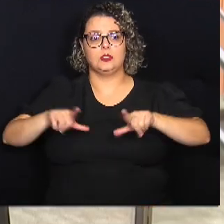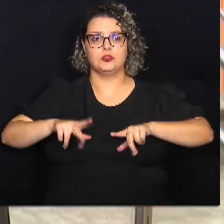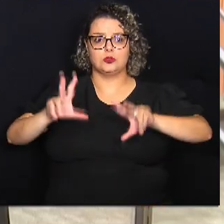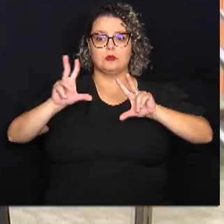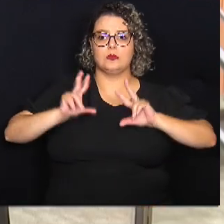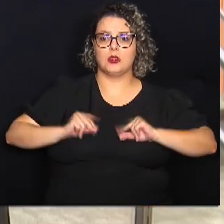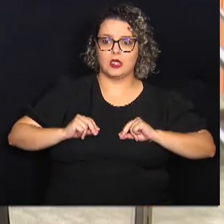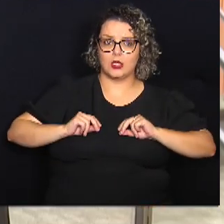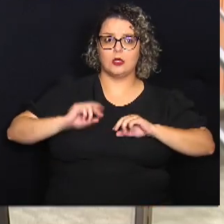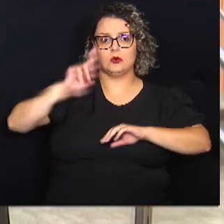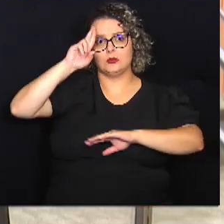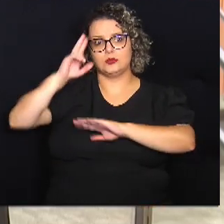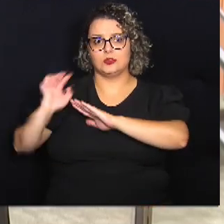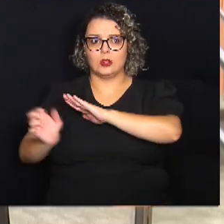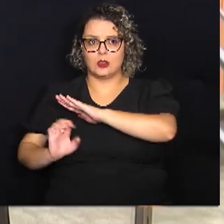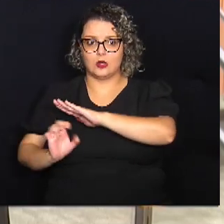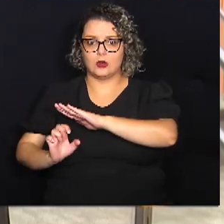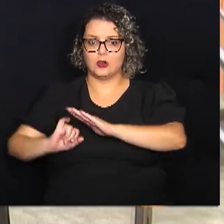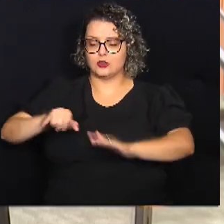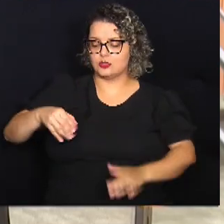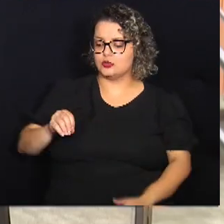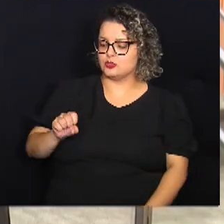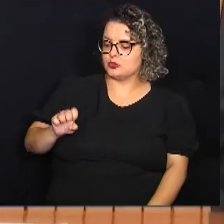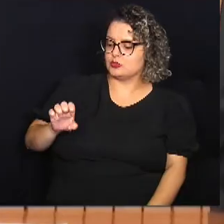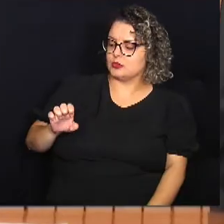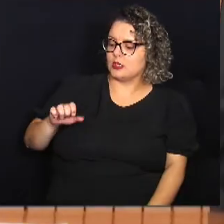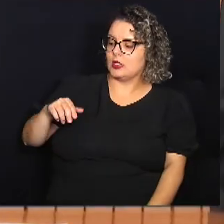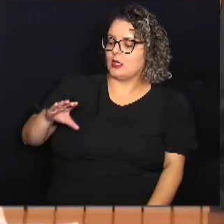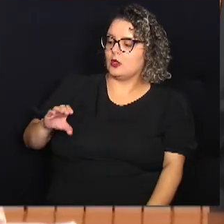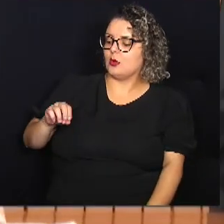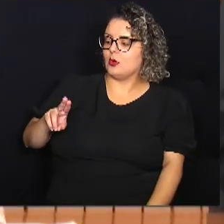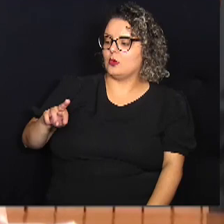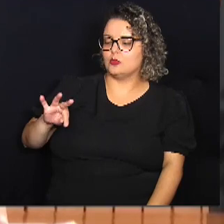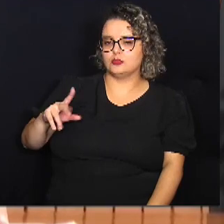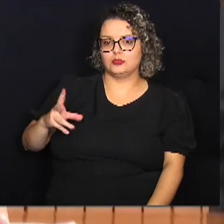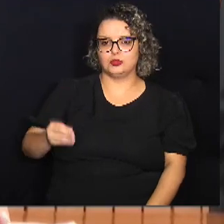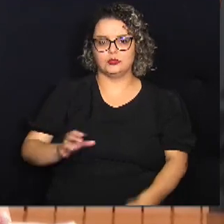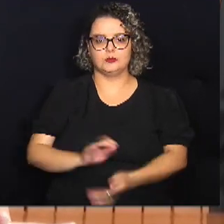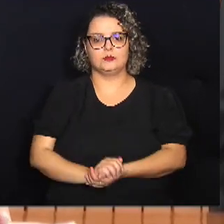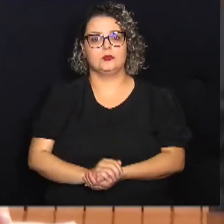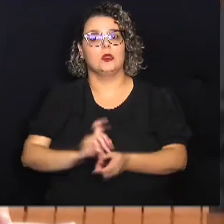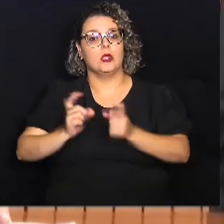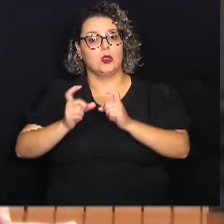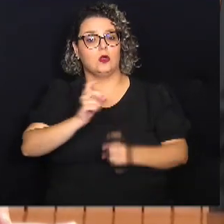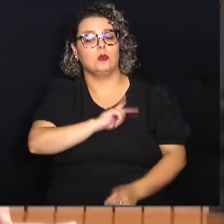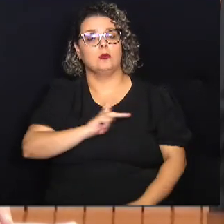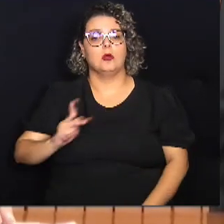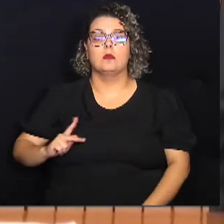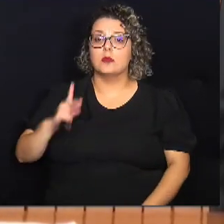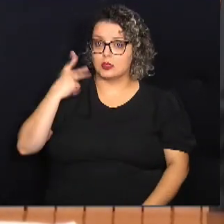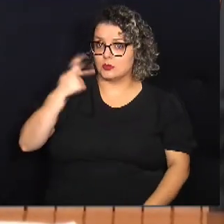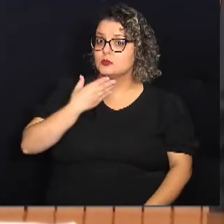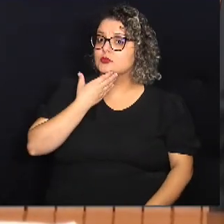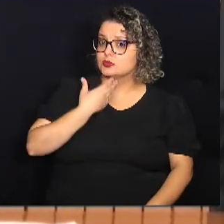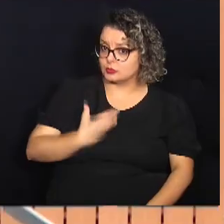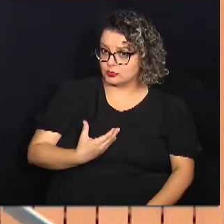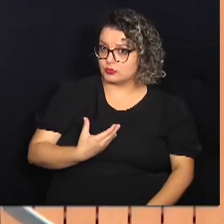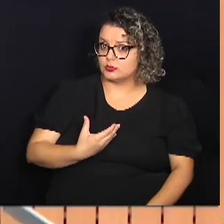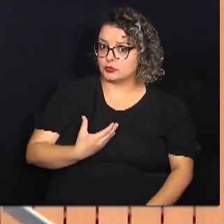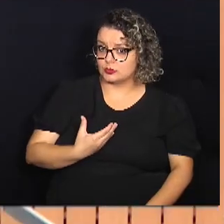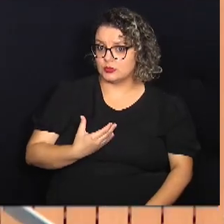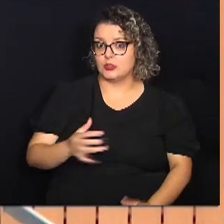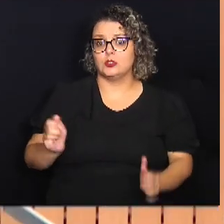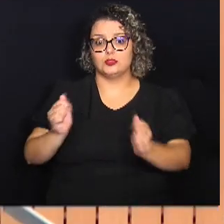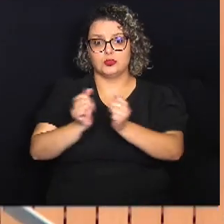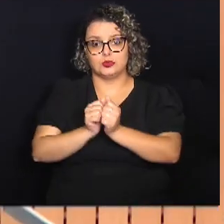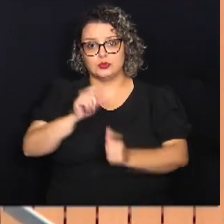Mérito Empresarial José Bonifácio Coutinho Nogueira. A reunião foi presidida pelo vereador Carmo Luiz, que